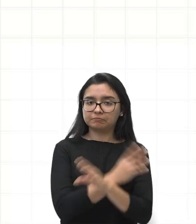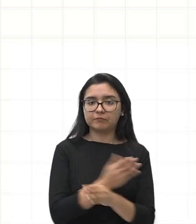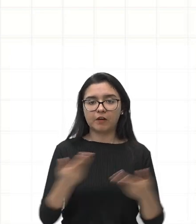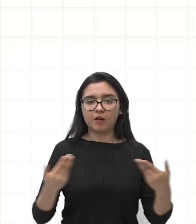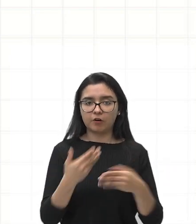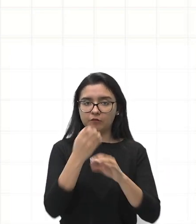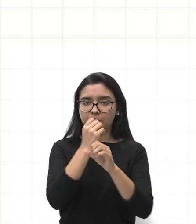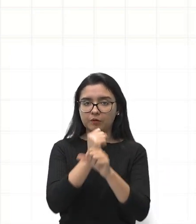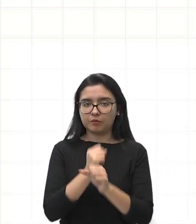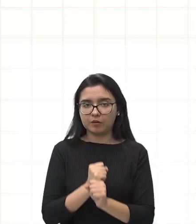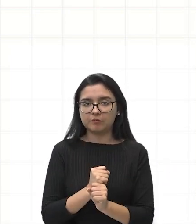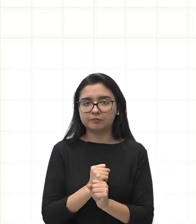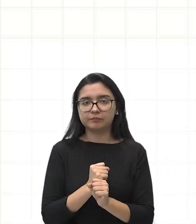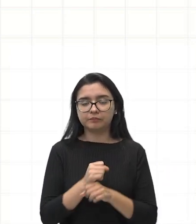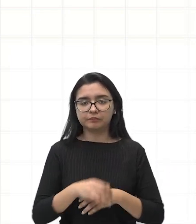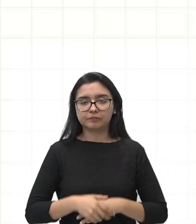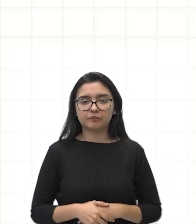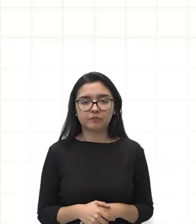ao cálculo aqui. Ó.